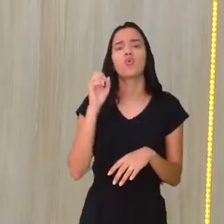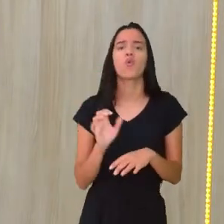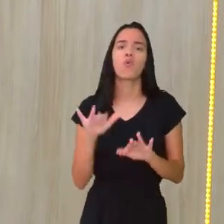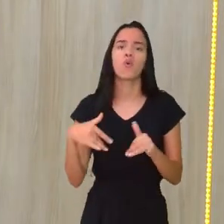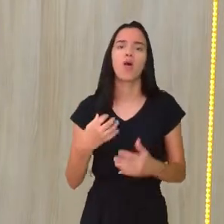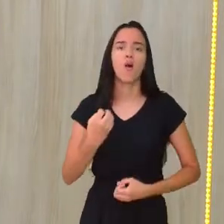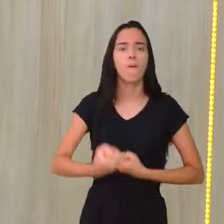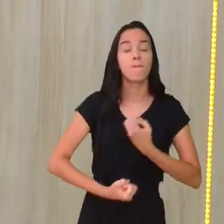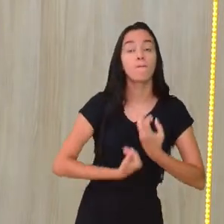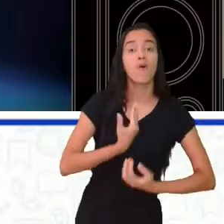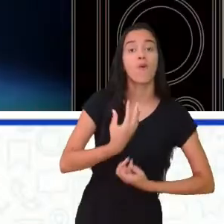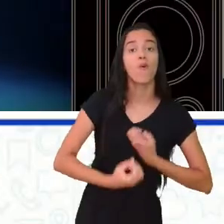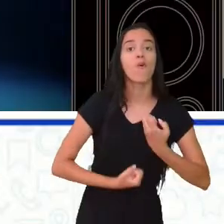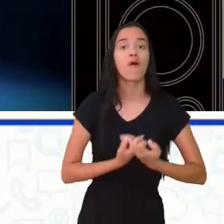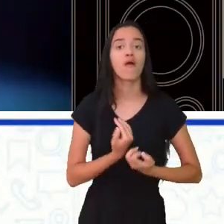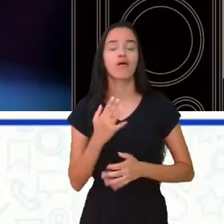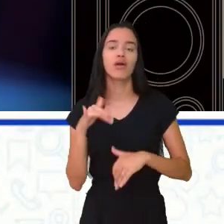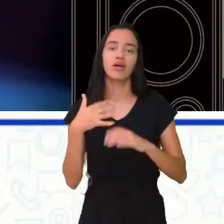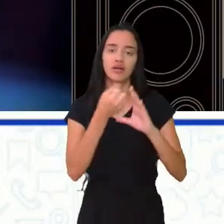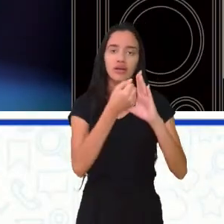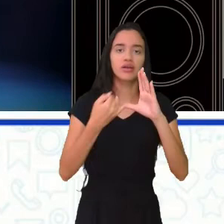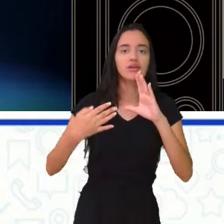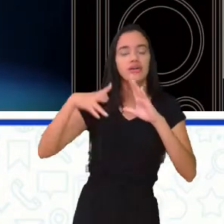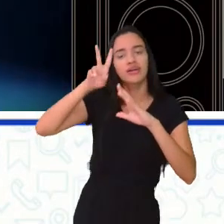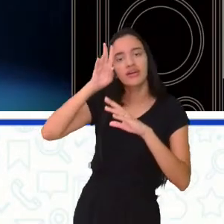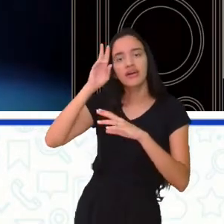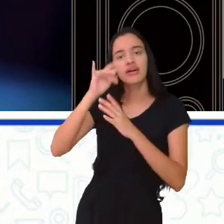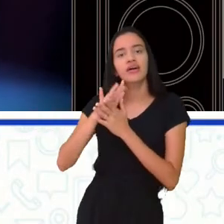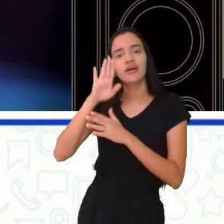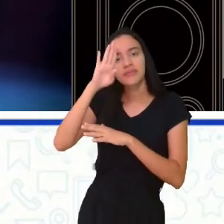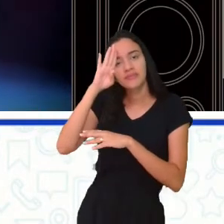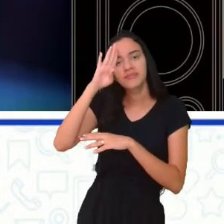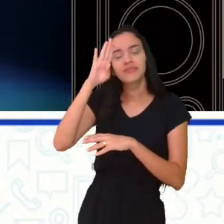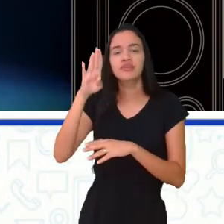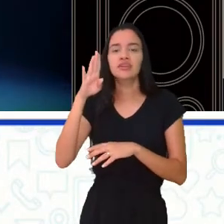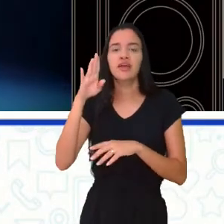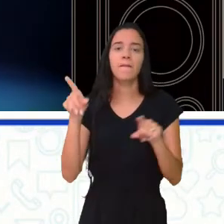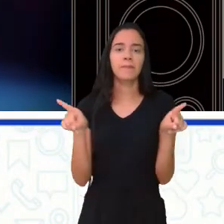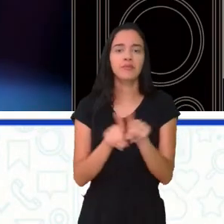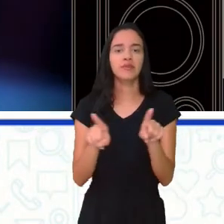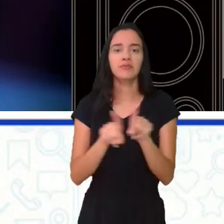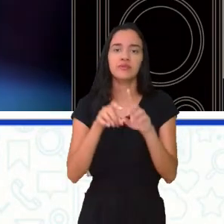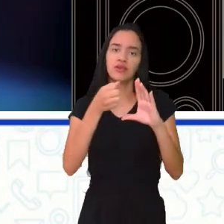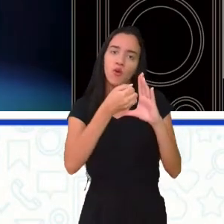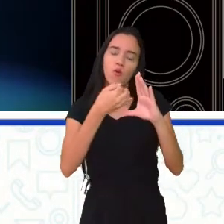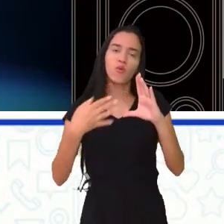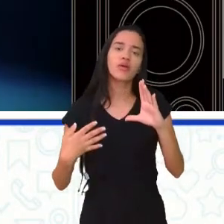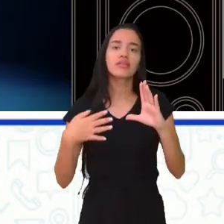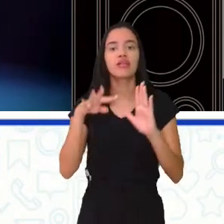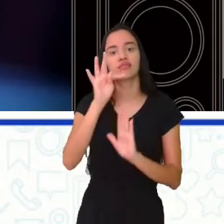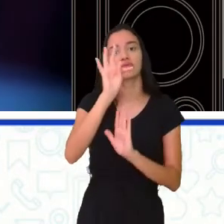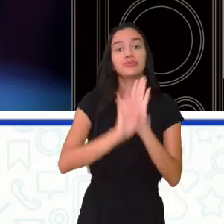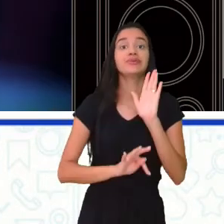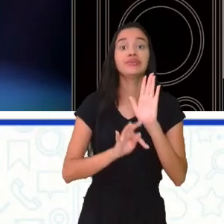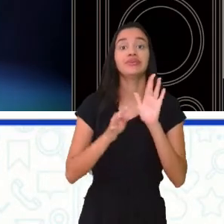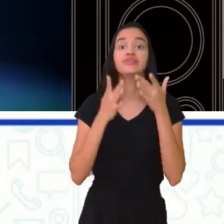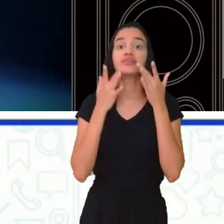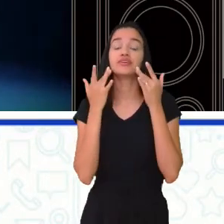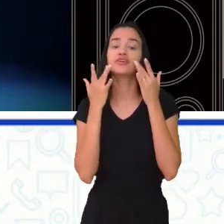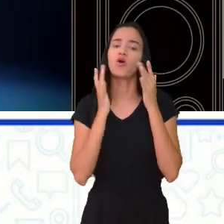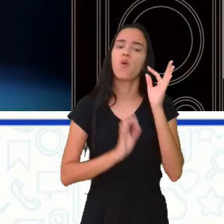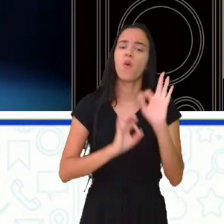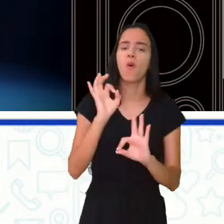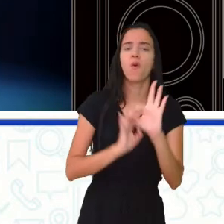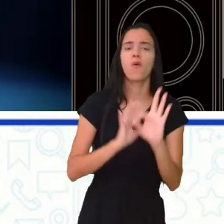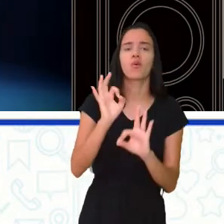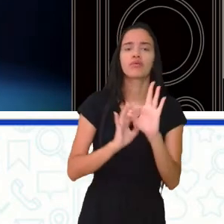as principais características, né, desse poema e as características do texto teatral. Organize